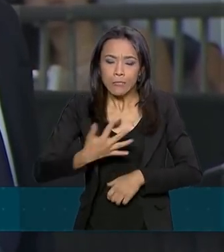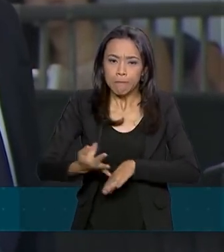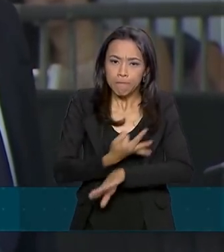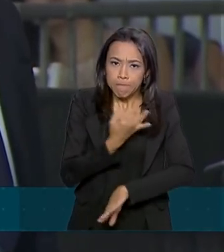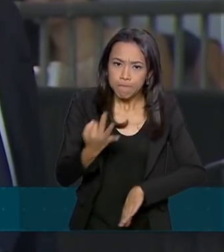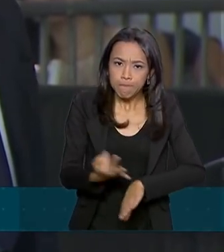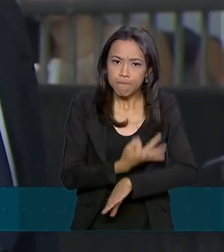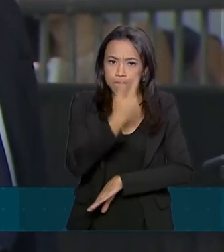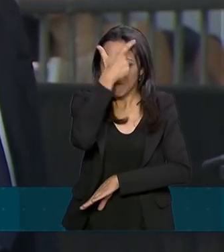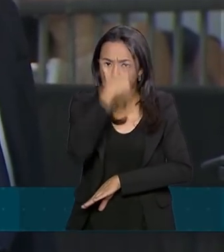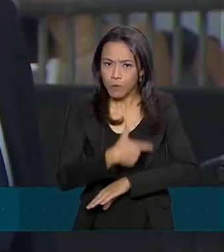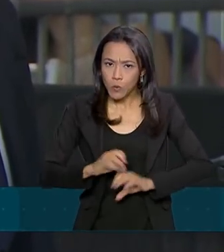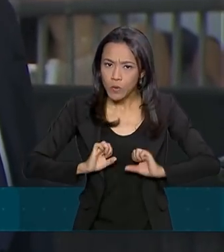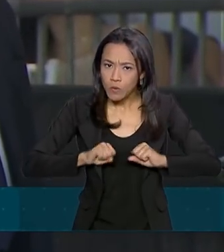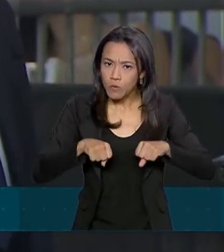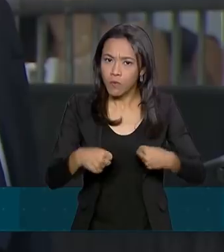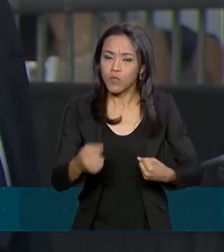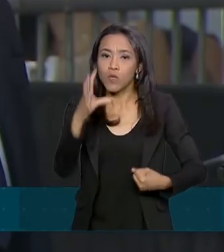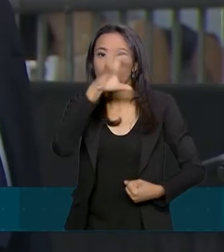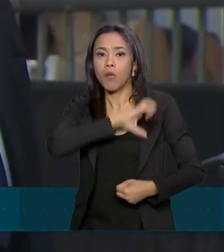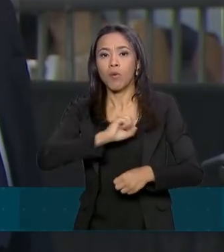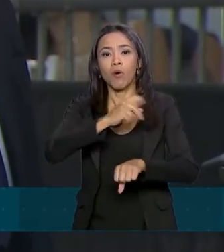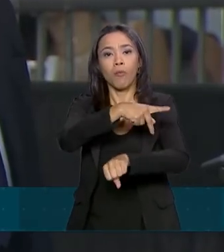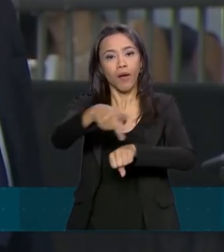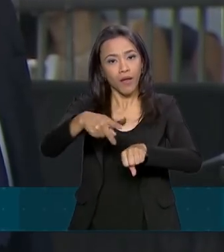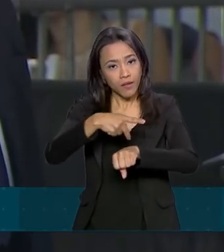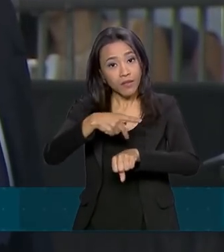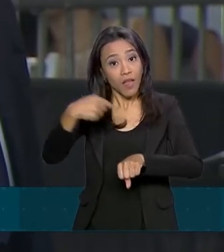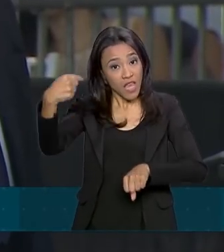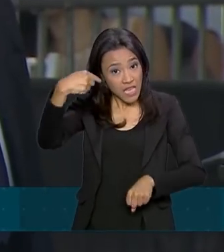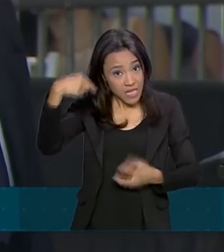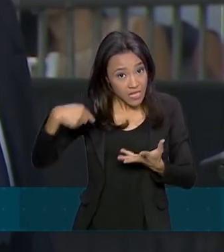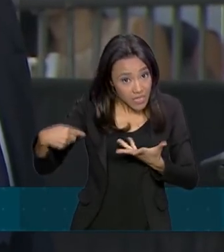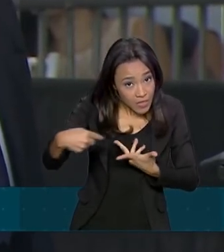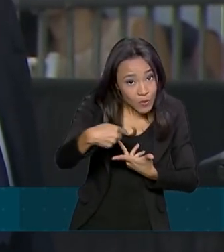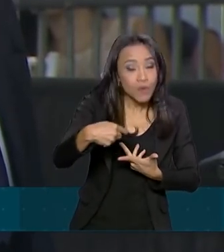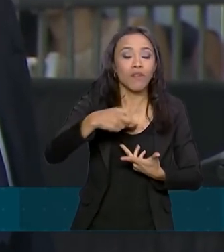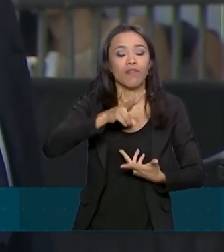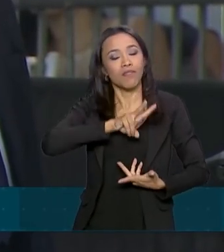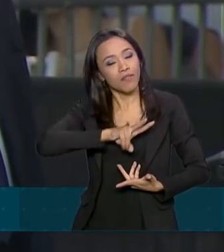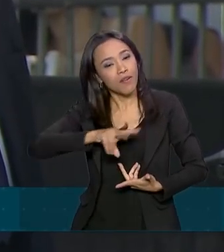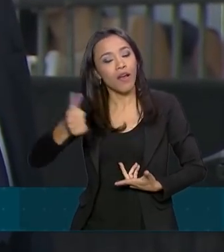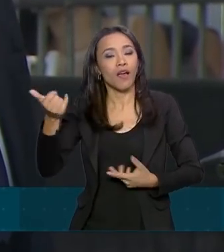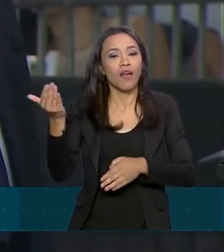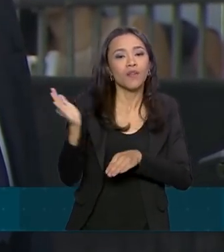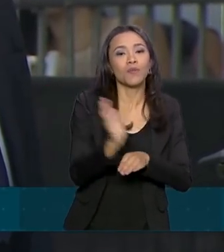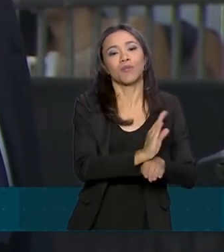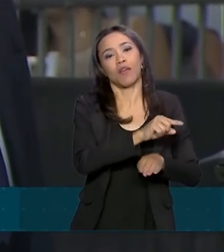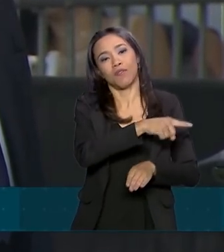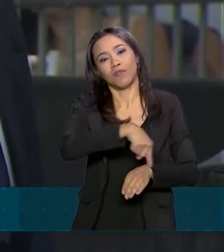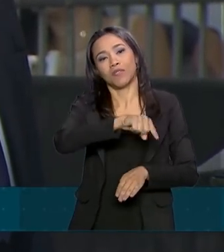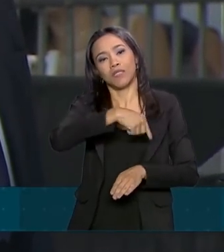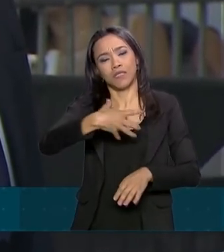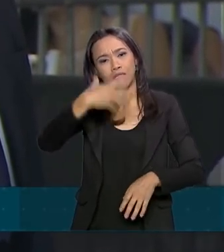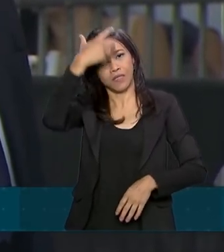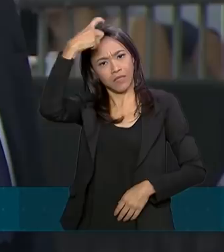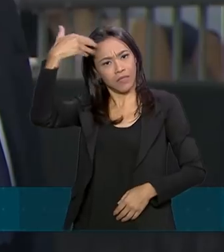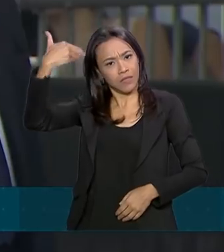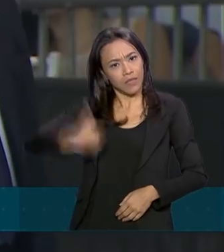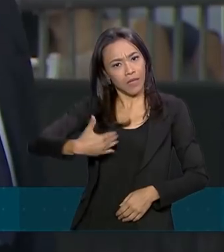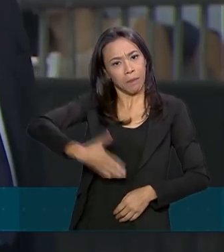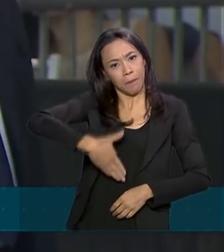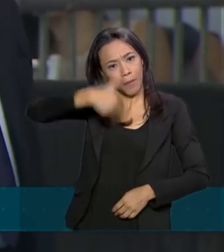o esforço e o patriotismo farão vocês cada vez melhores do que já o são hoje em